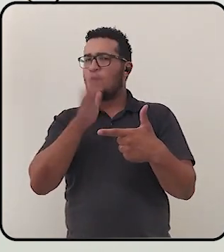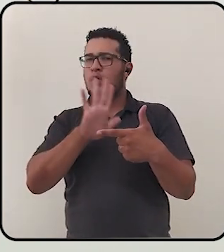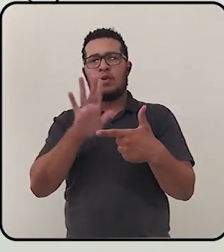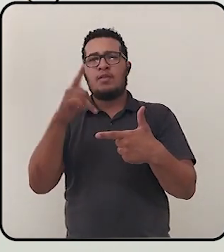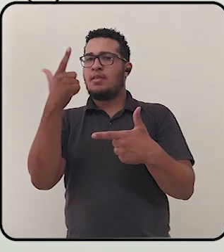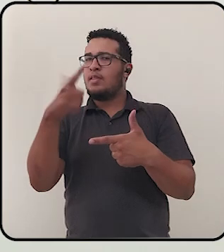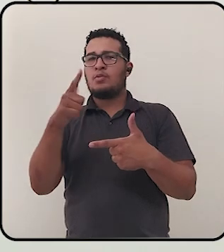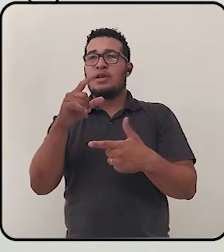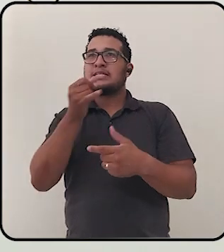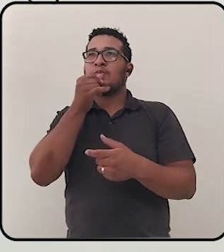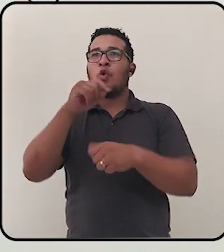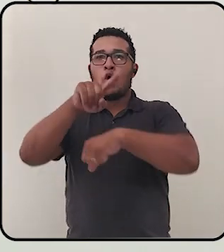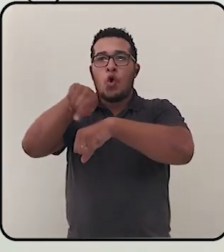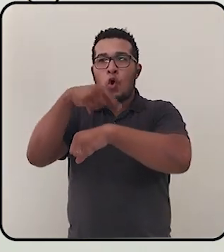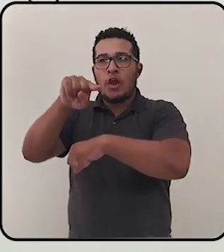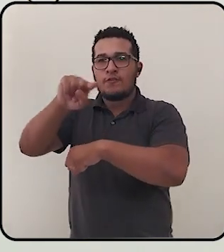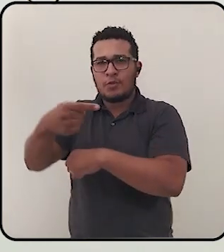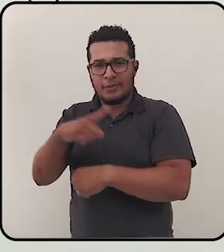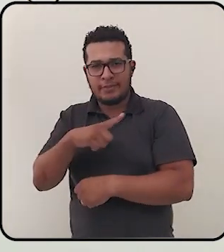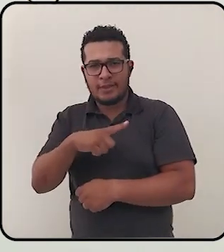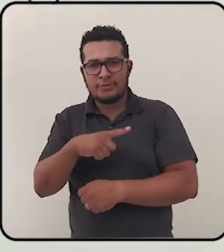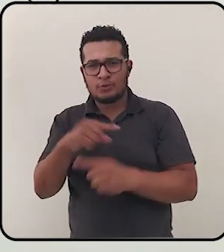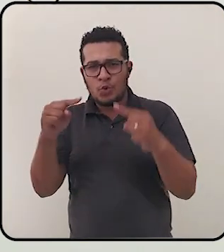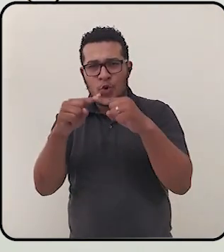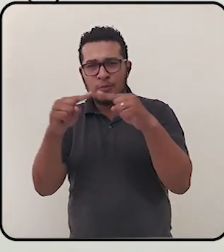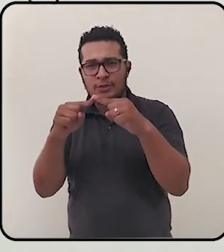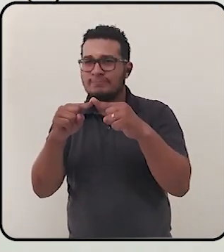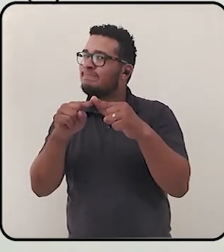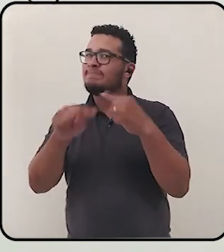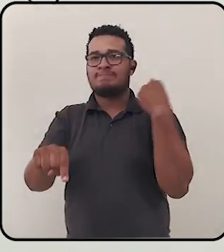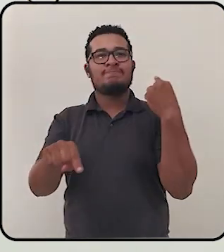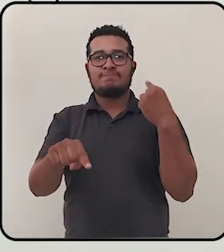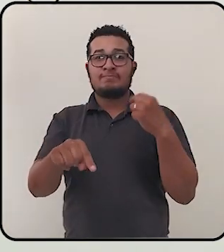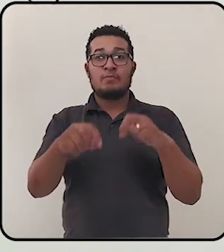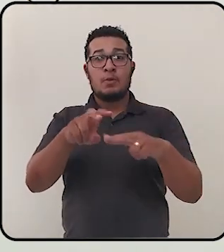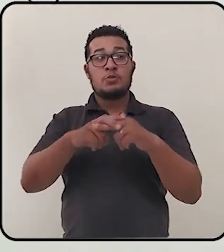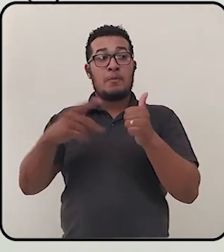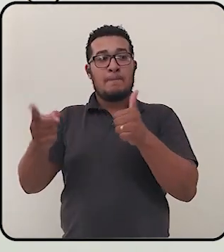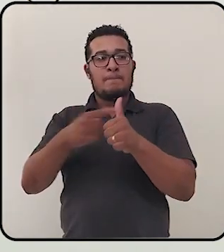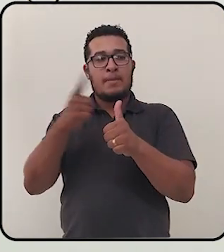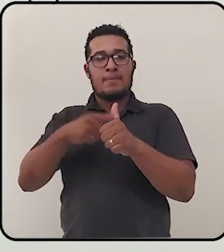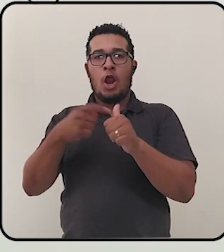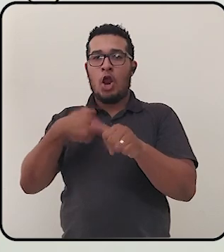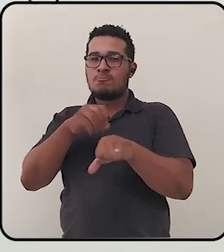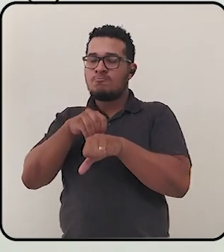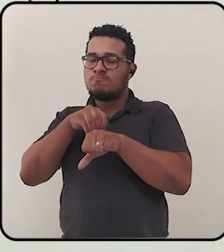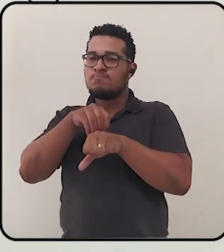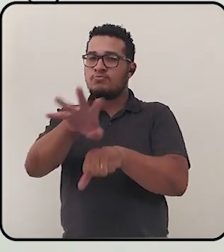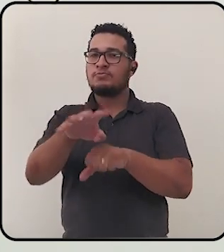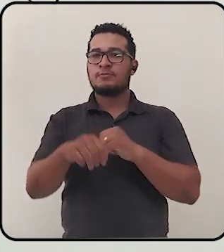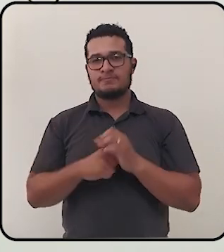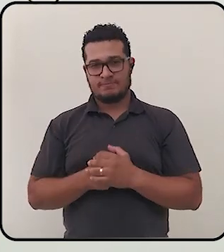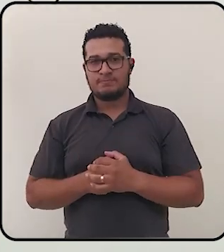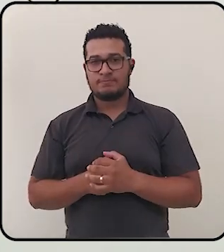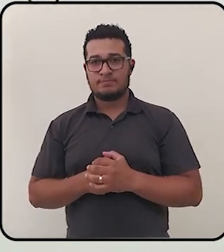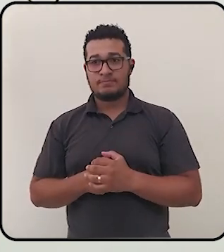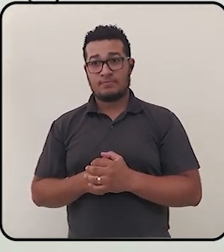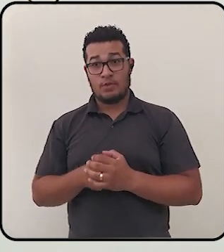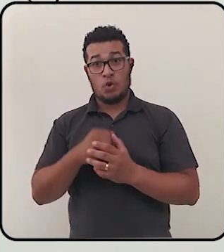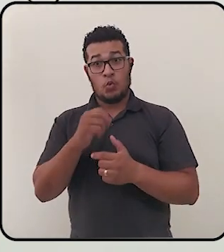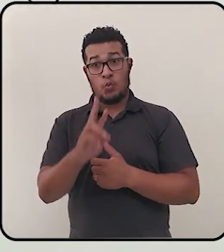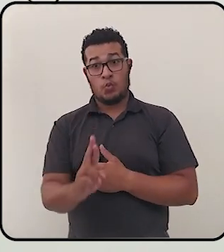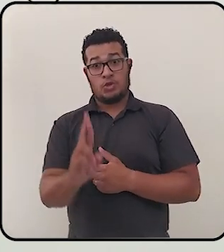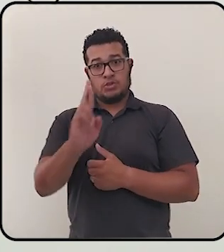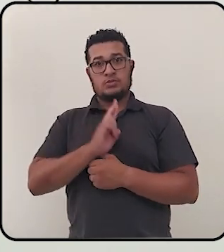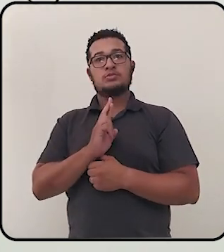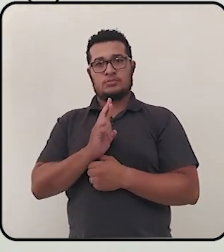Momento nenhum você vai trabalhar com vírgula. Não existe hora em vírgula. Aqui é o primeiro macete